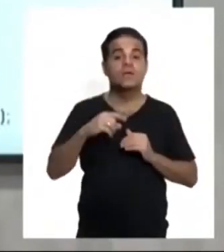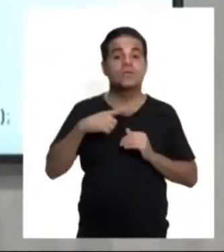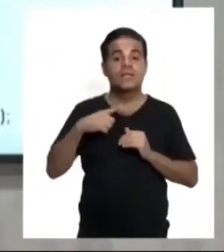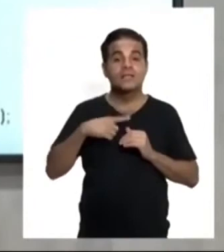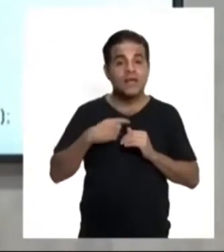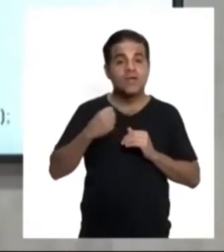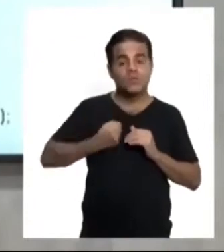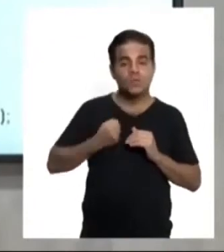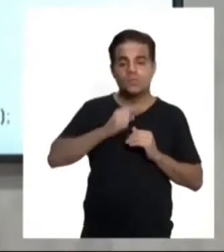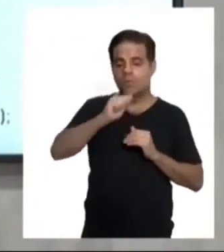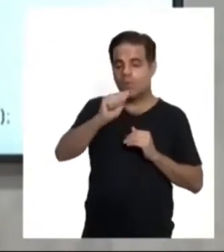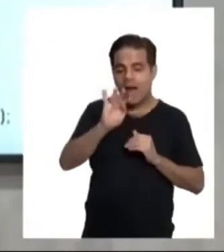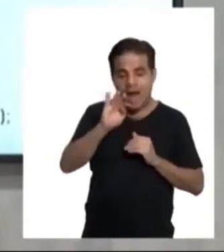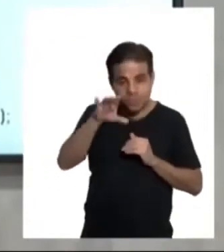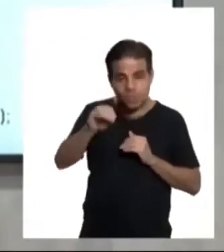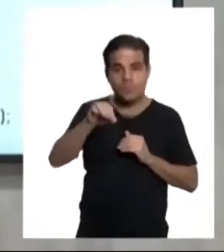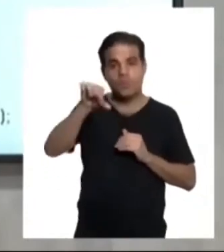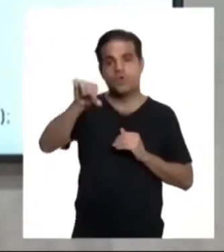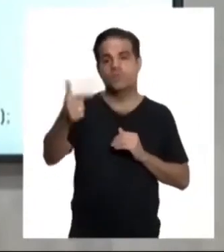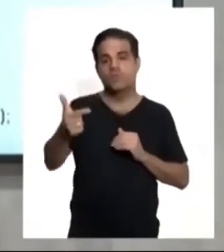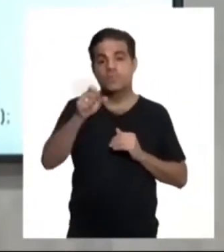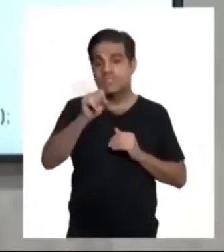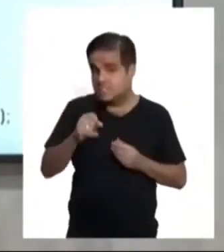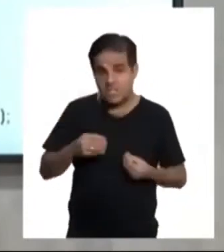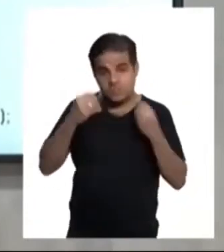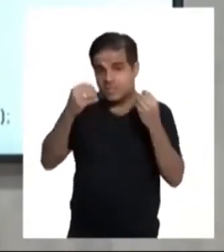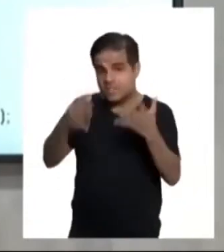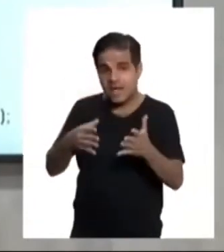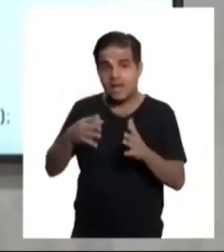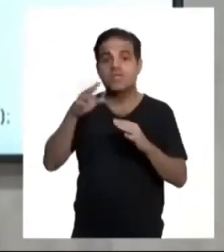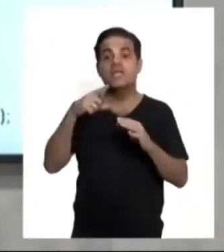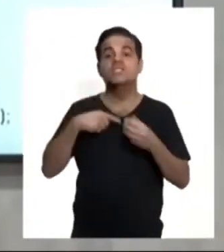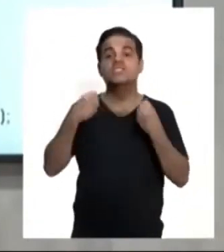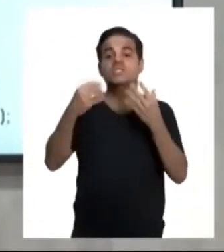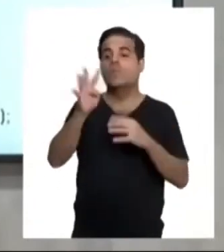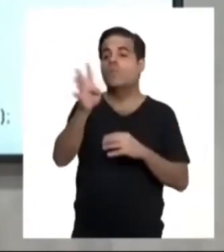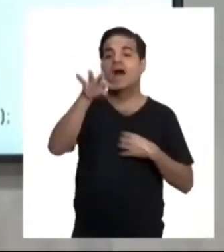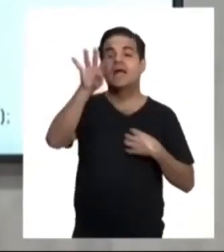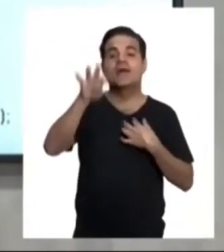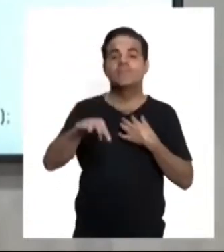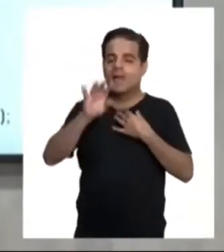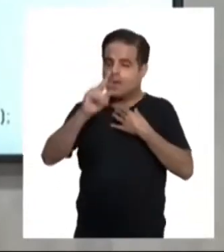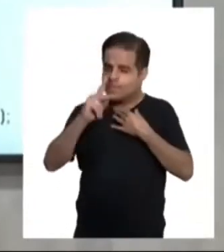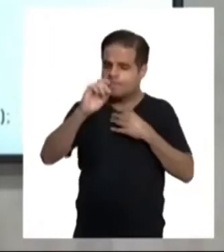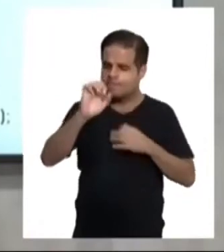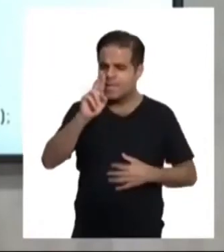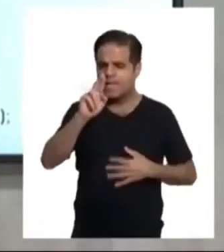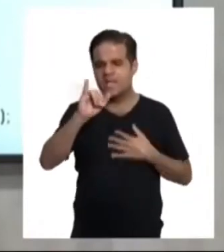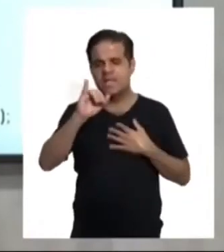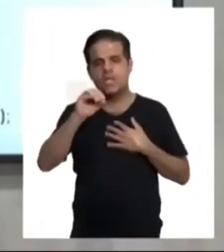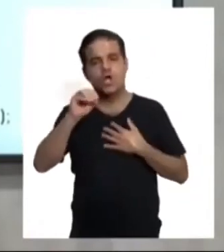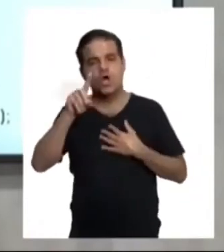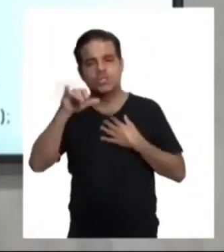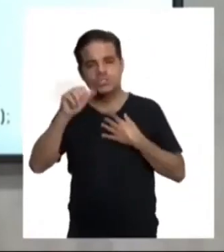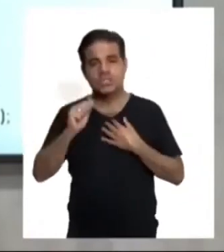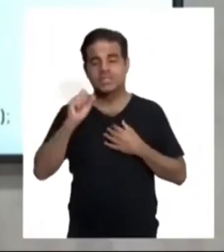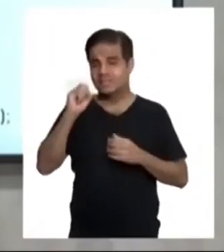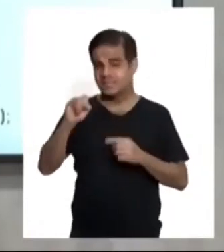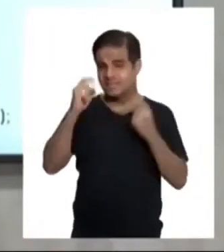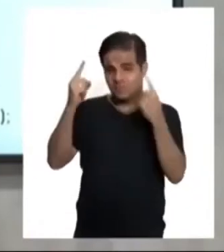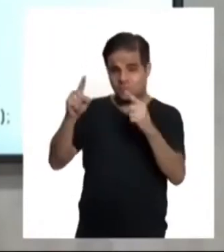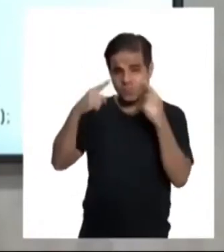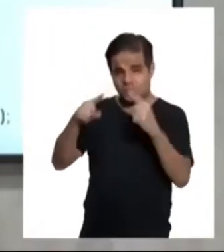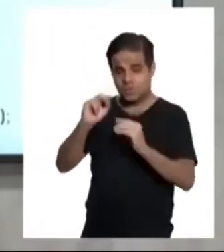92. Se ele não te desse dado, ele te deu a tabela periódica. Se aqui é 92 e foi bombardeado